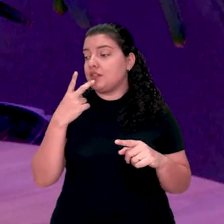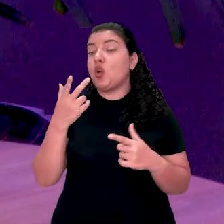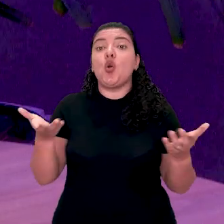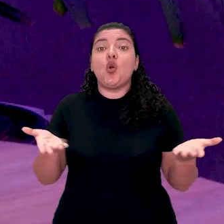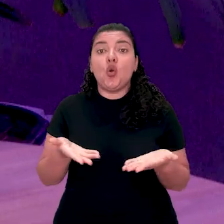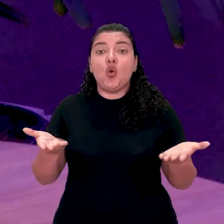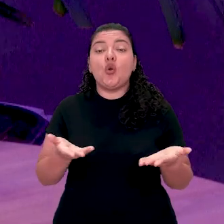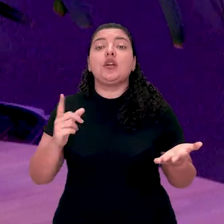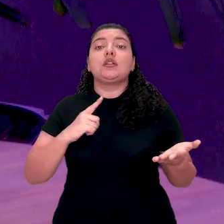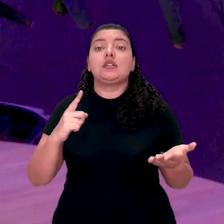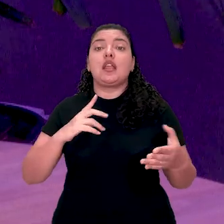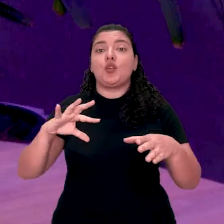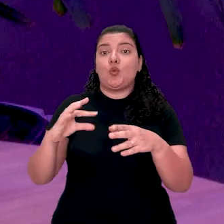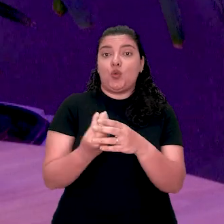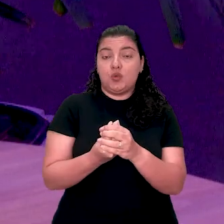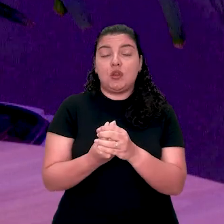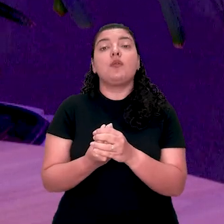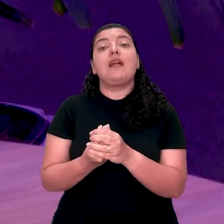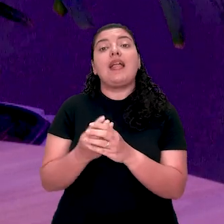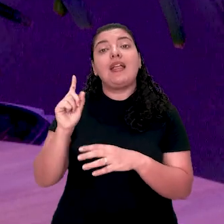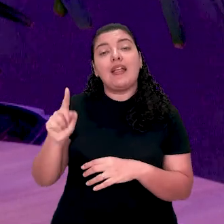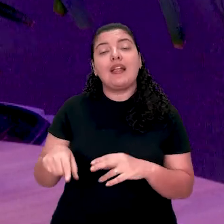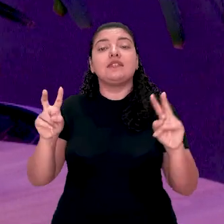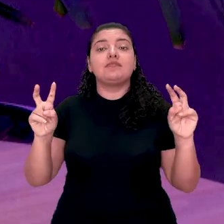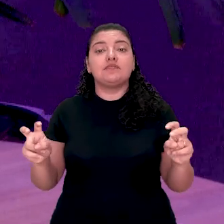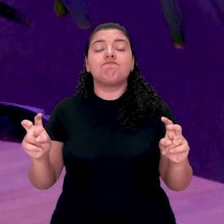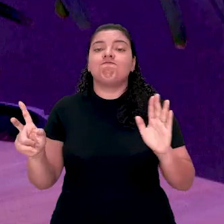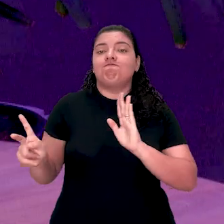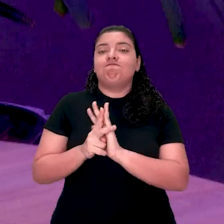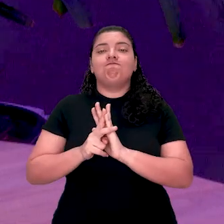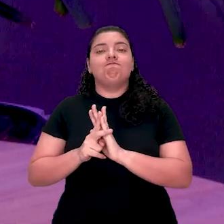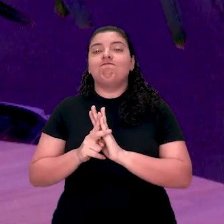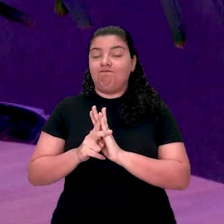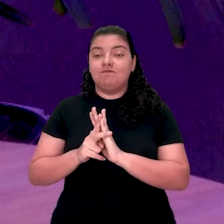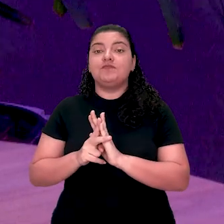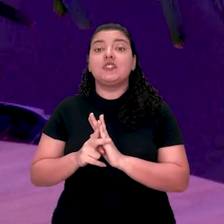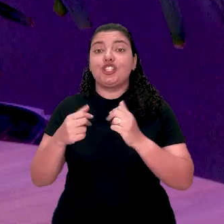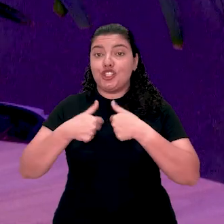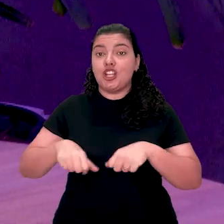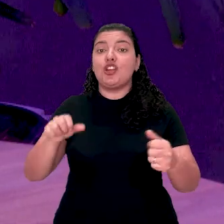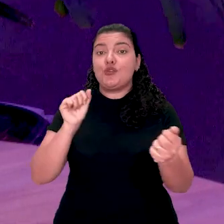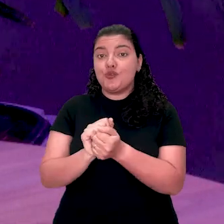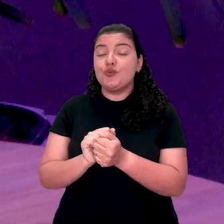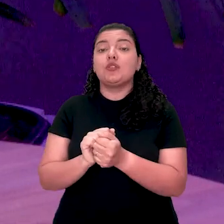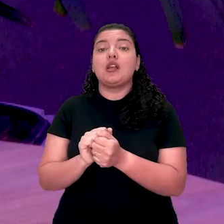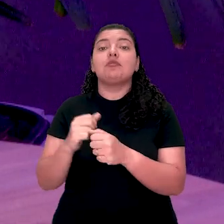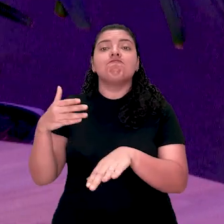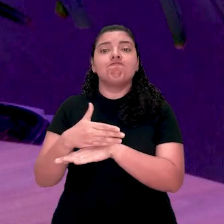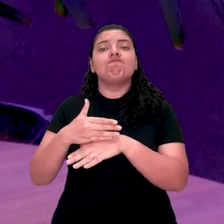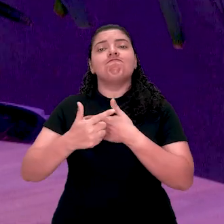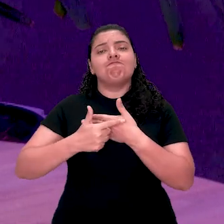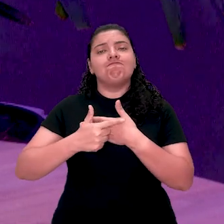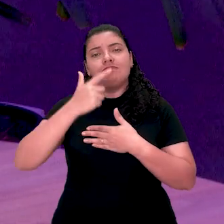coisa. Hoje não, a gente fala em inclusão. E em inclusão é você pertencer. É você pertencer, você estar ali e você atuar como